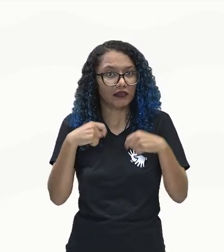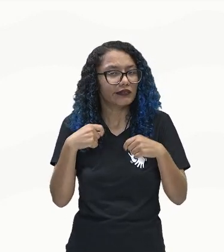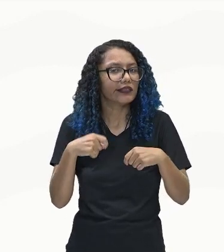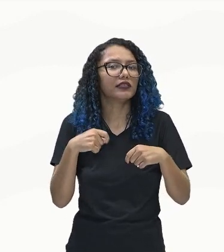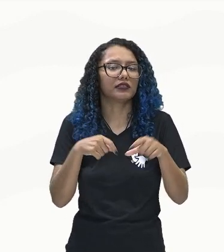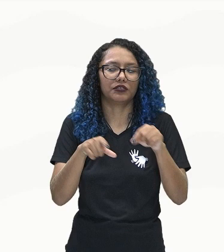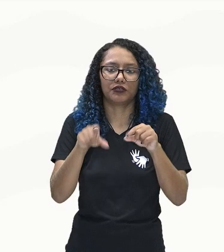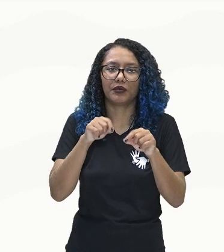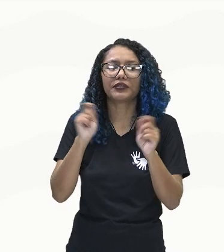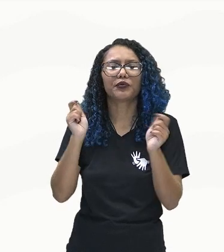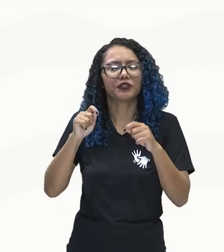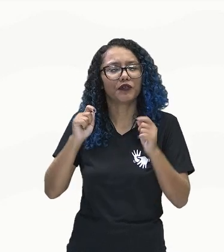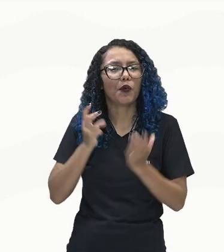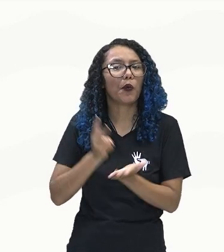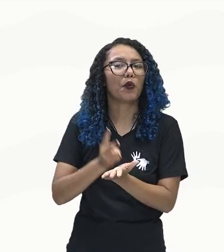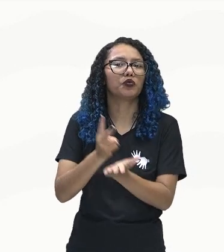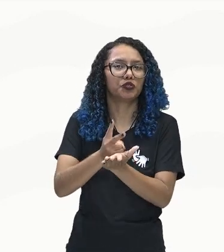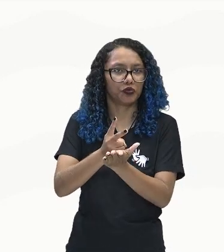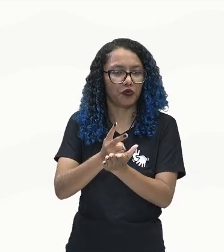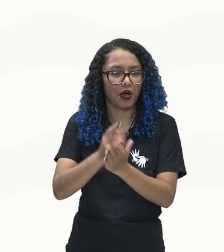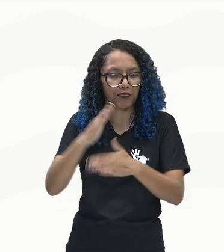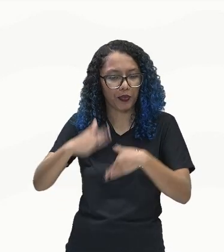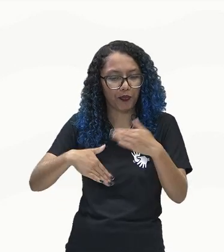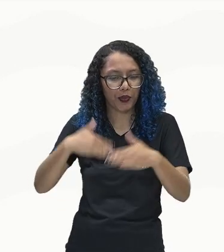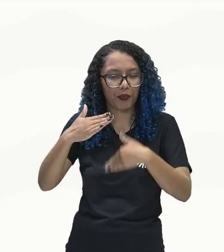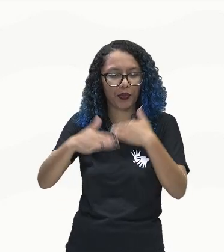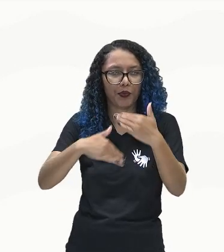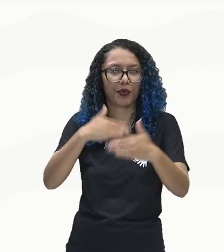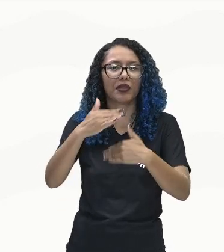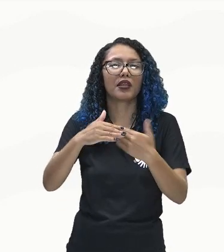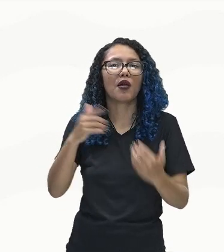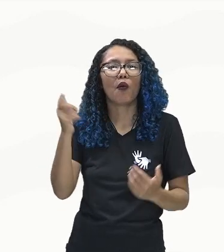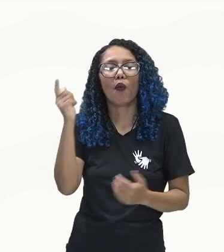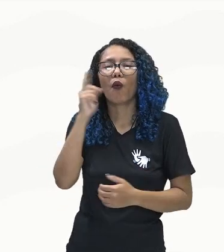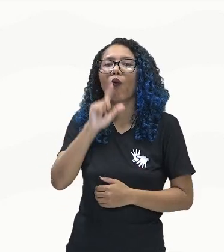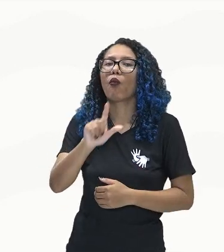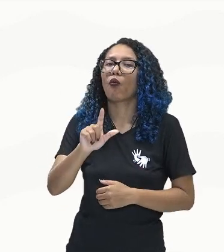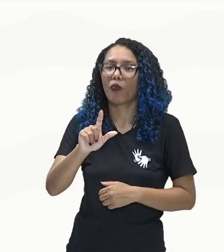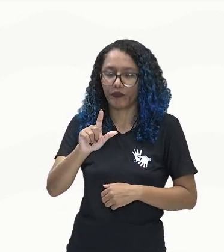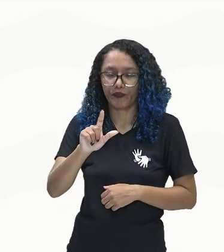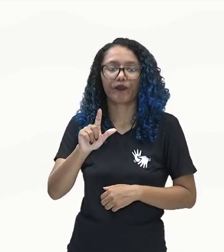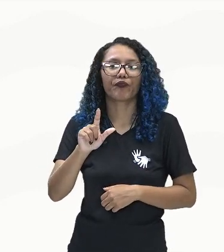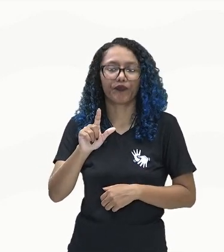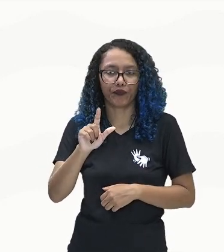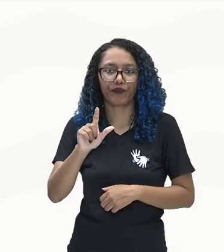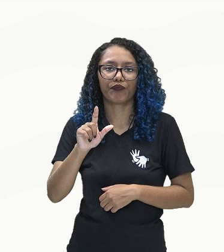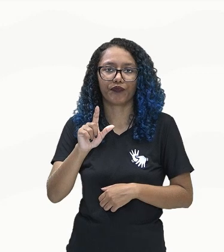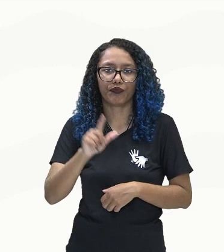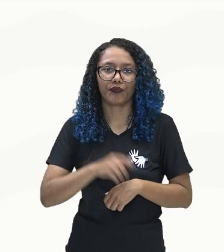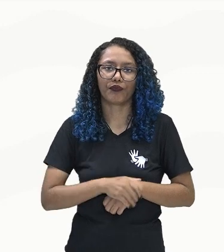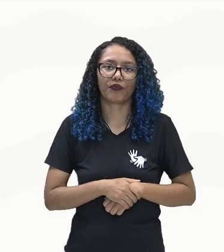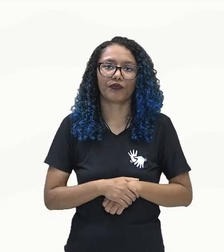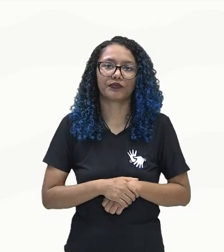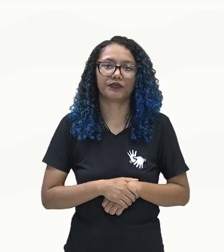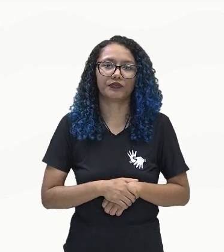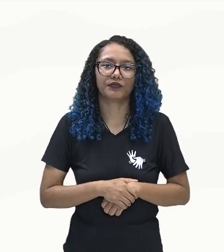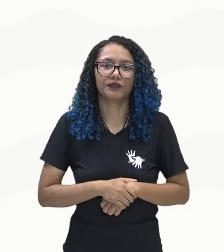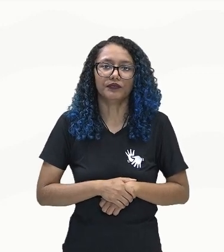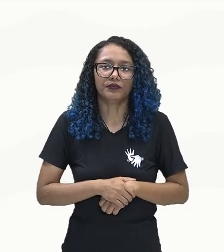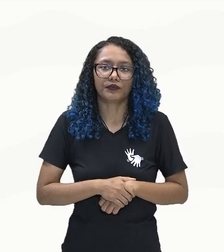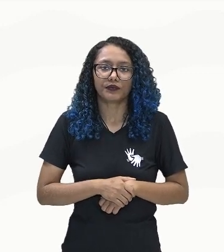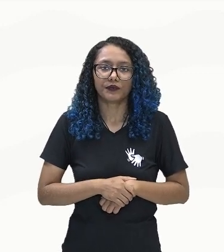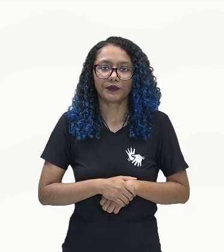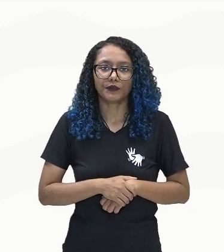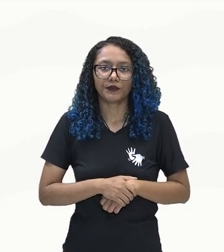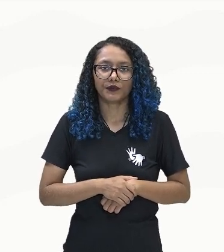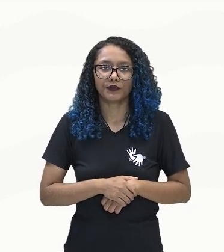né, consiga seguir nessa direção até a realização dessa meta, dessa grande meta que é o propósito, né?